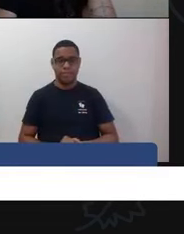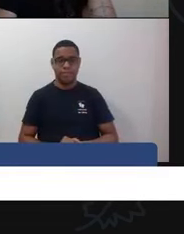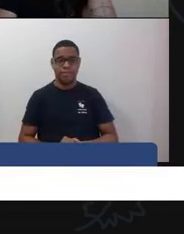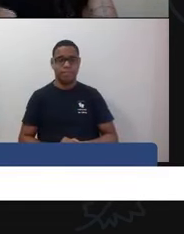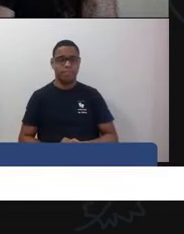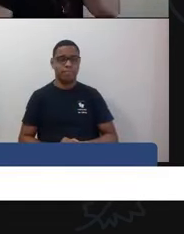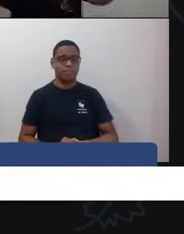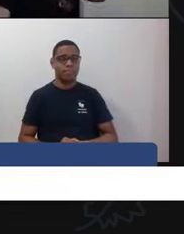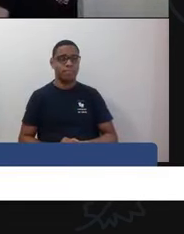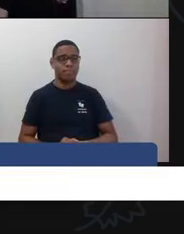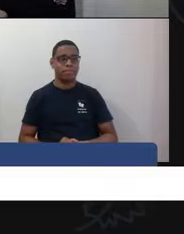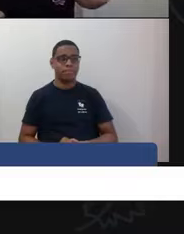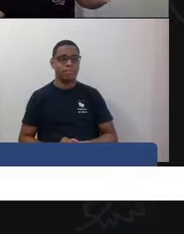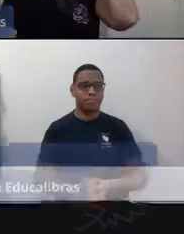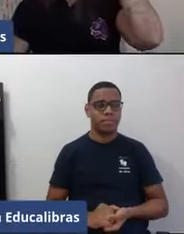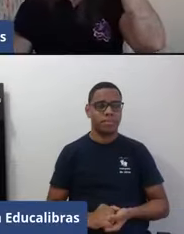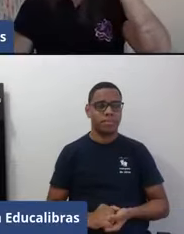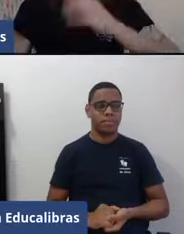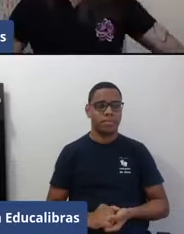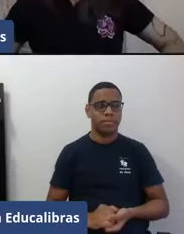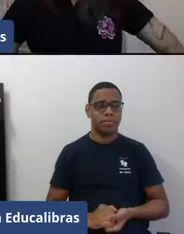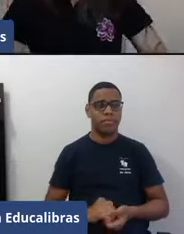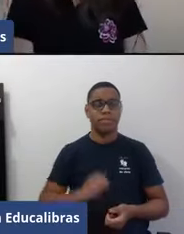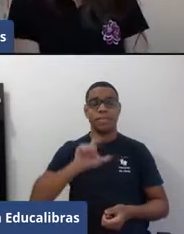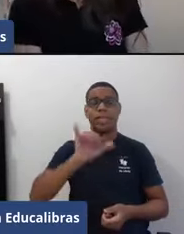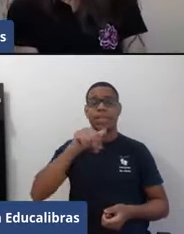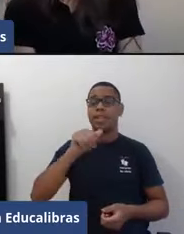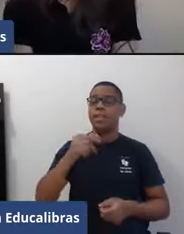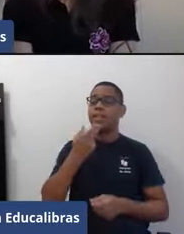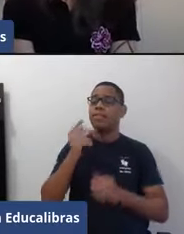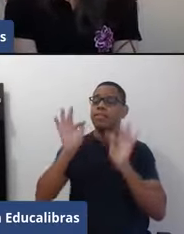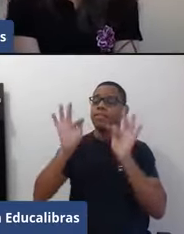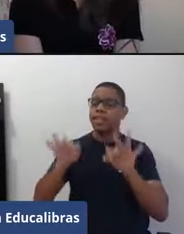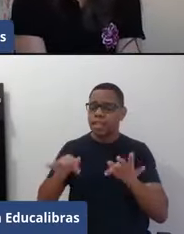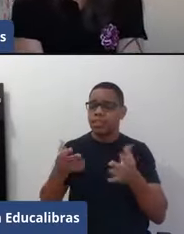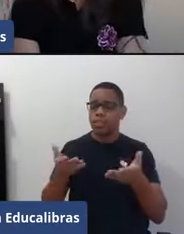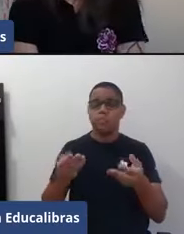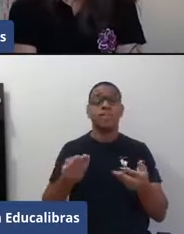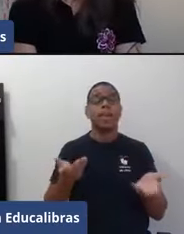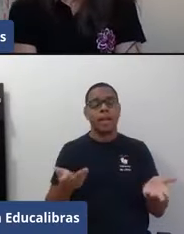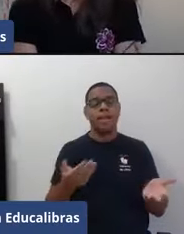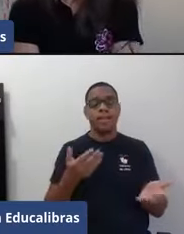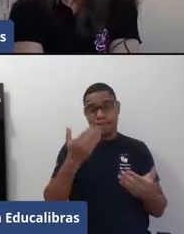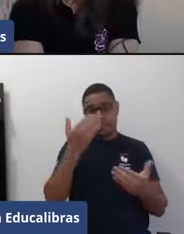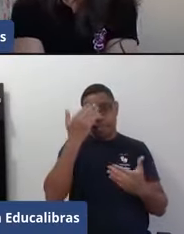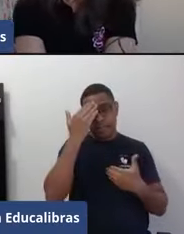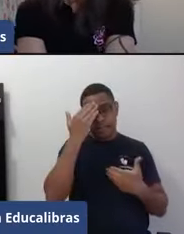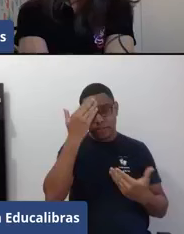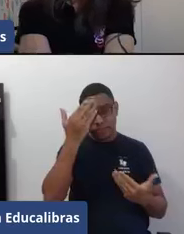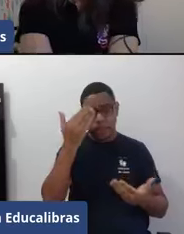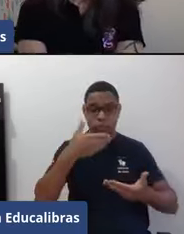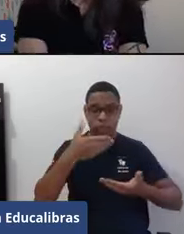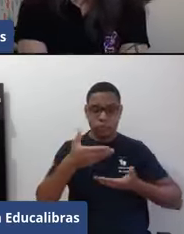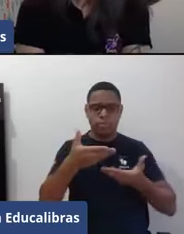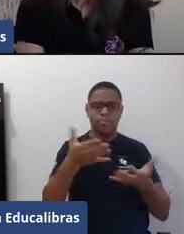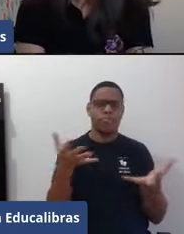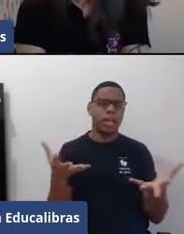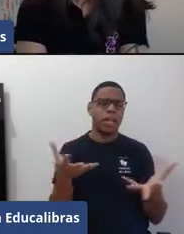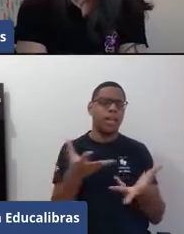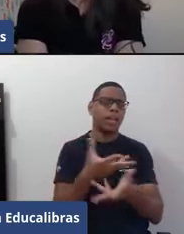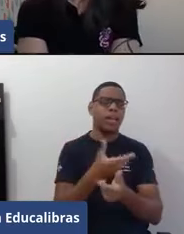Bom, Eliane, considerações finais. Bom, agradeço, né? Uma oportunidade gigantesca.